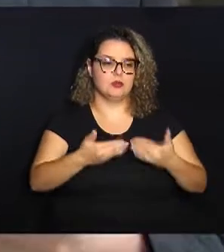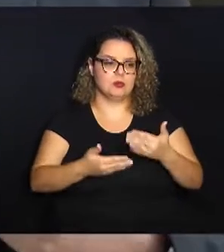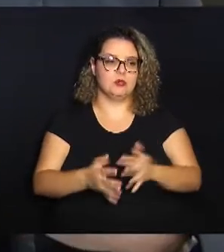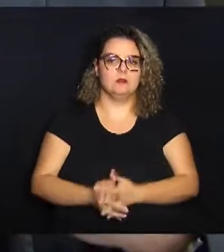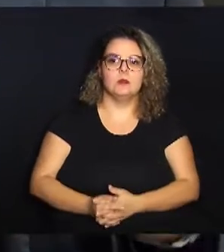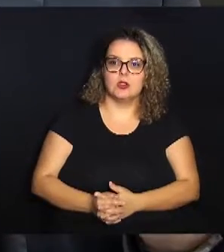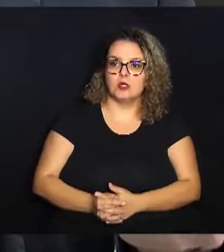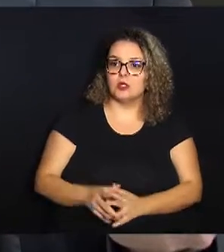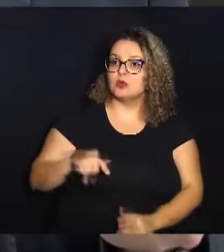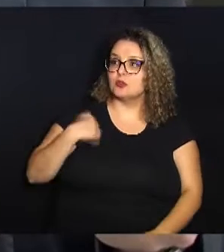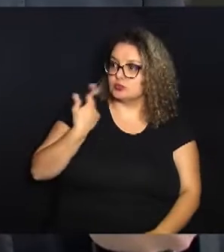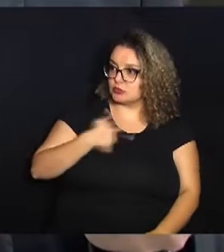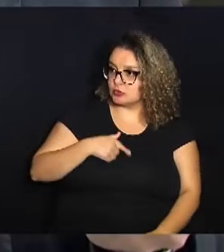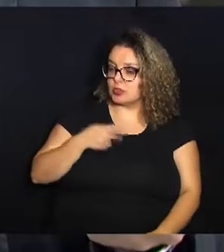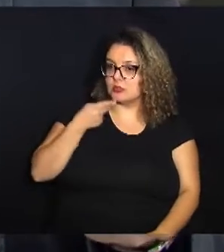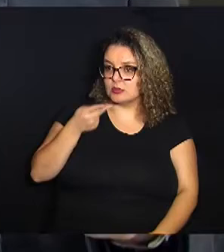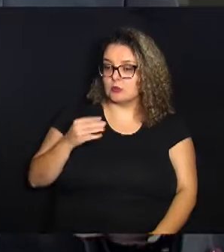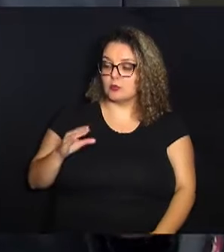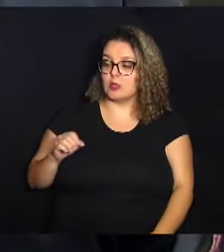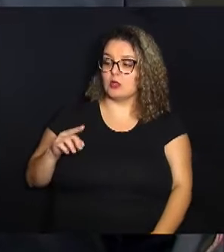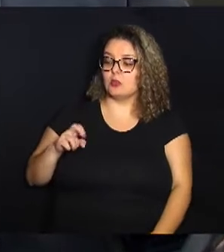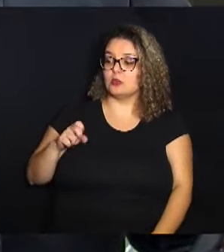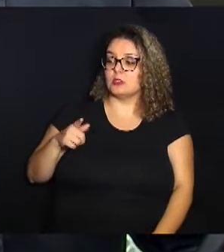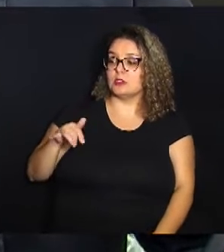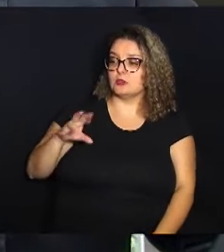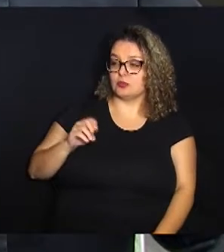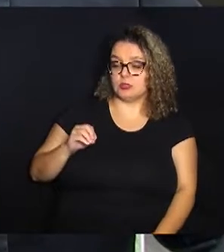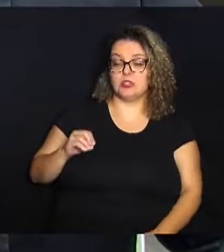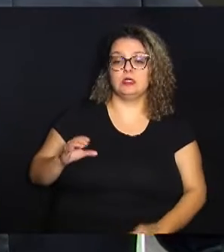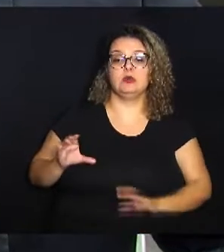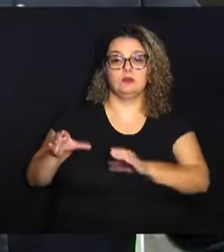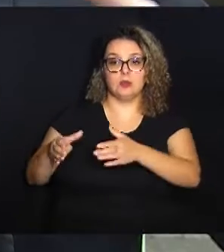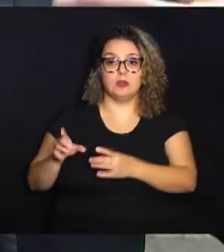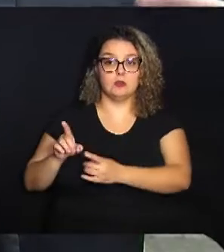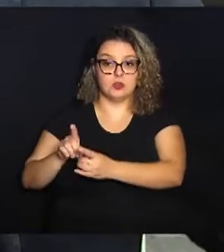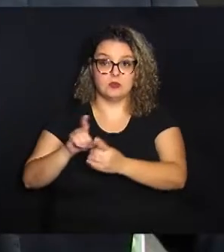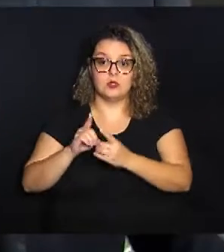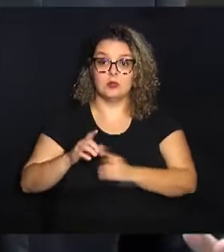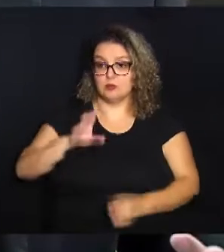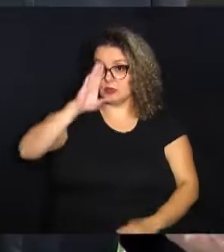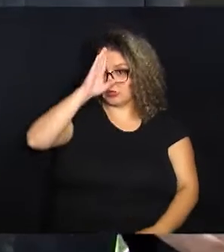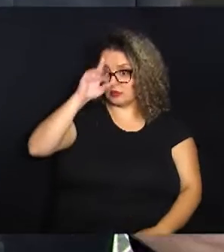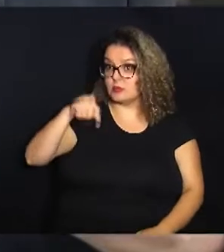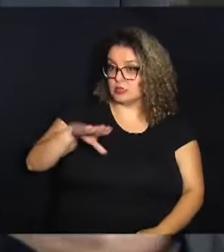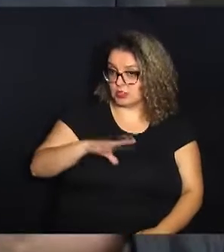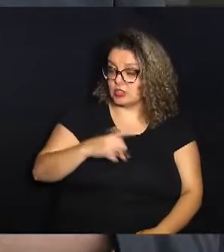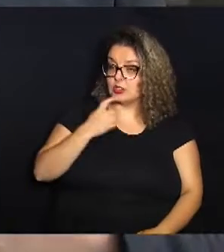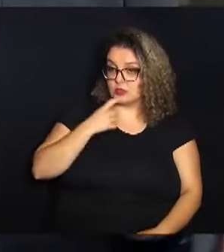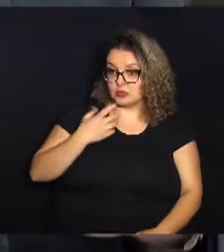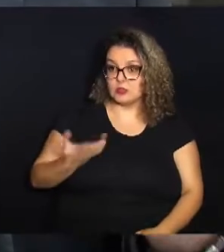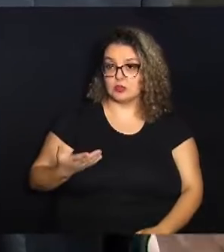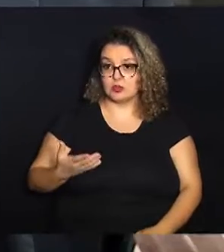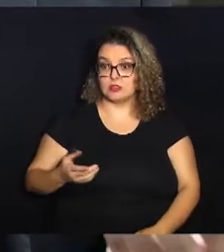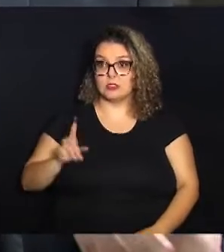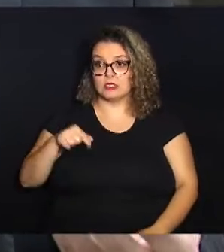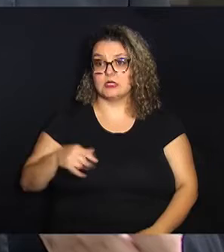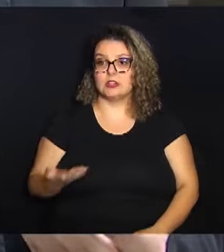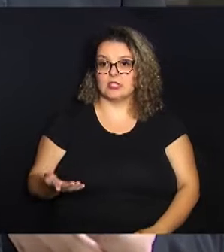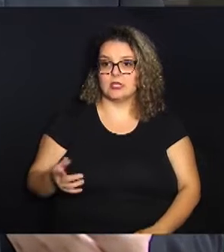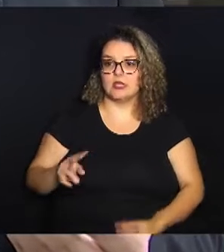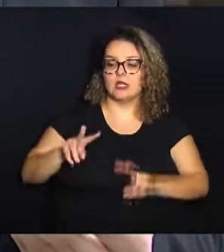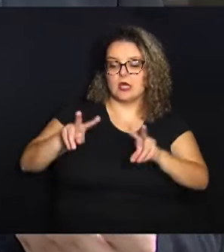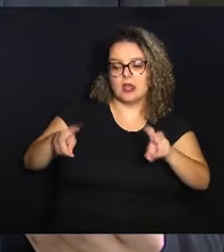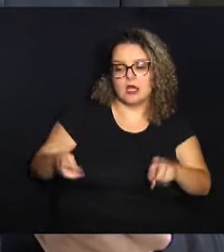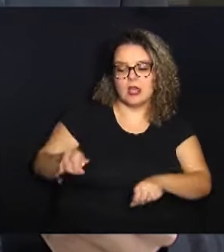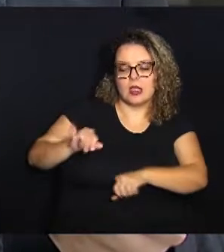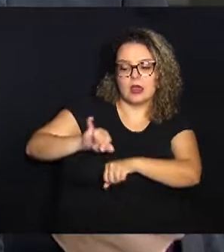A gente passa por uma curadoria muito grande, que hoje a gente tem, principalmente aqui em Campinas, que hoje a gente coloca como a capital das foodtechs